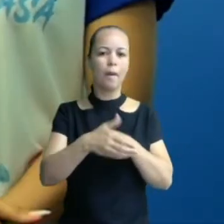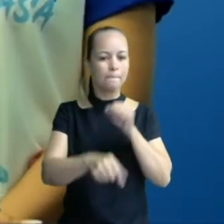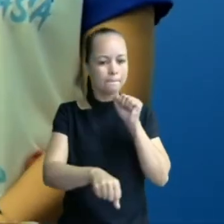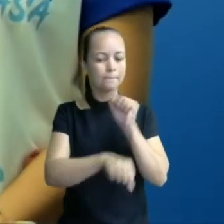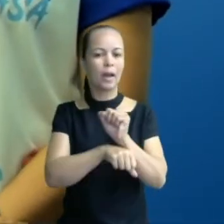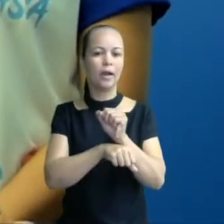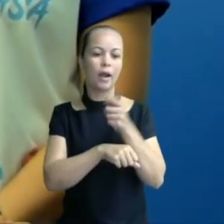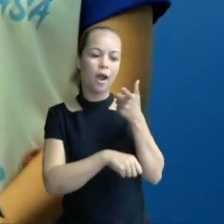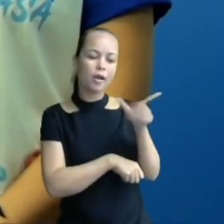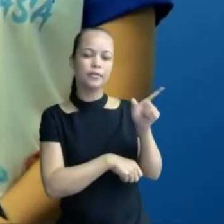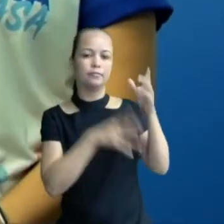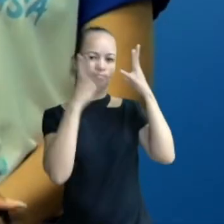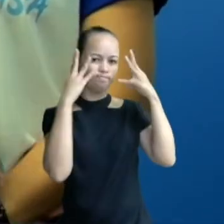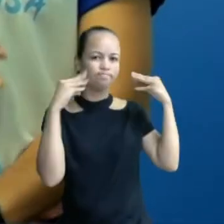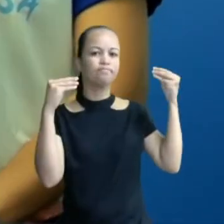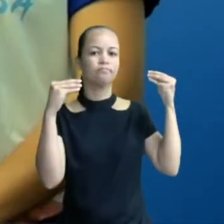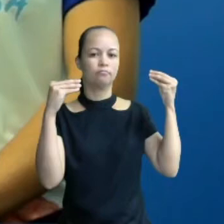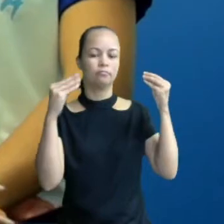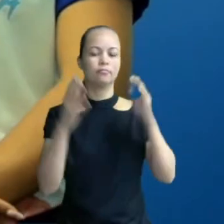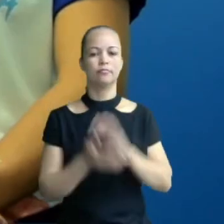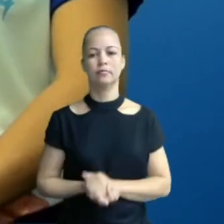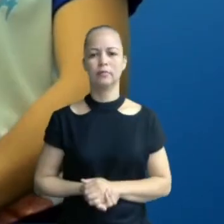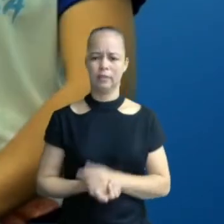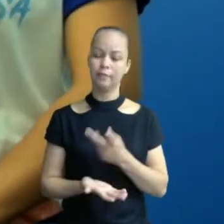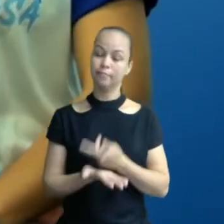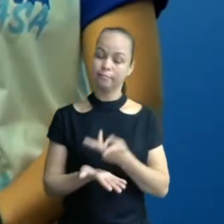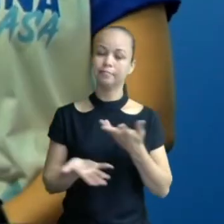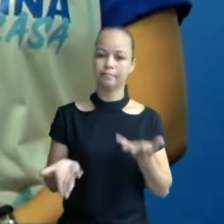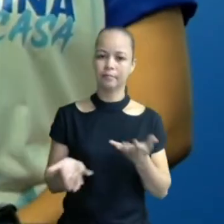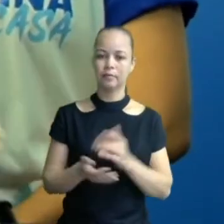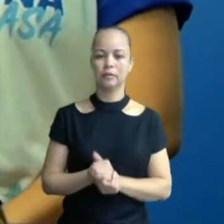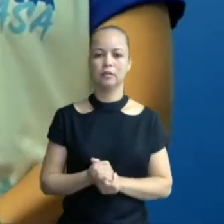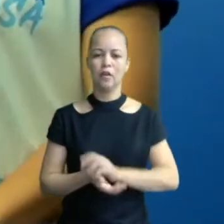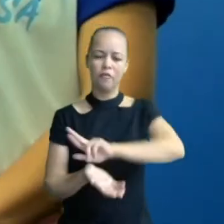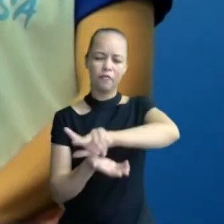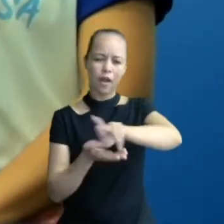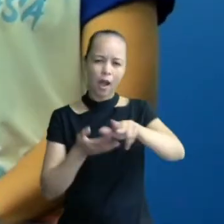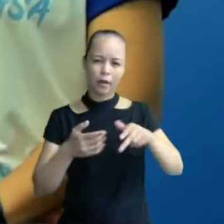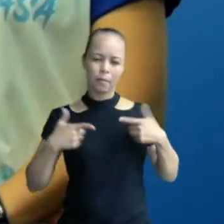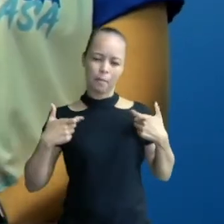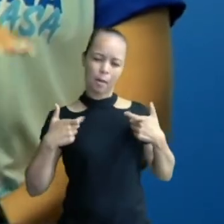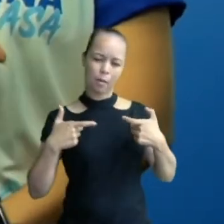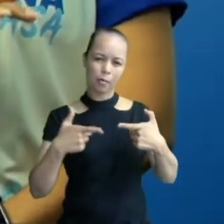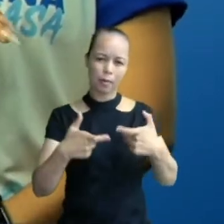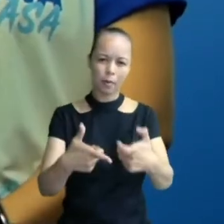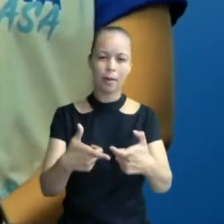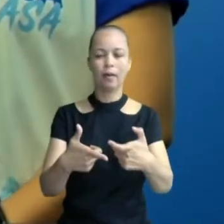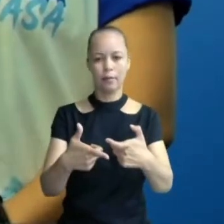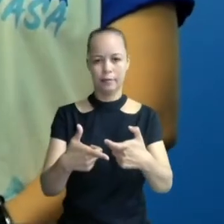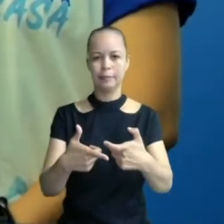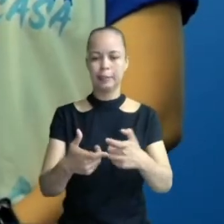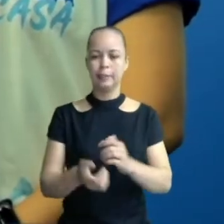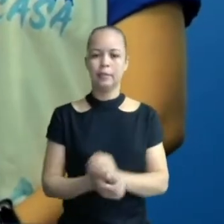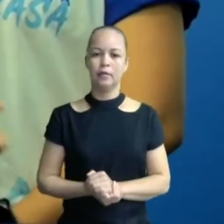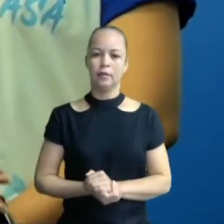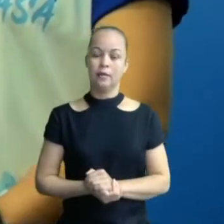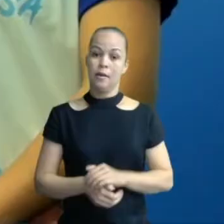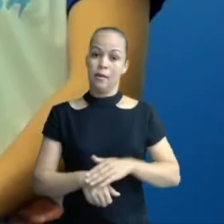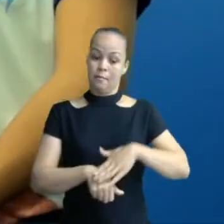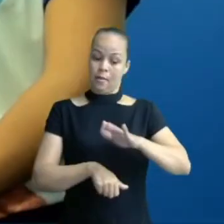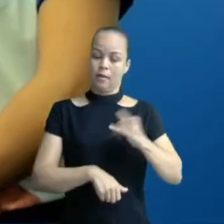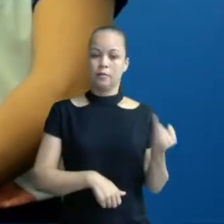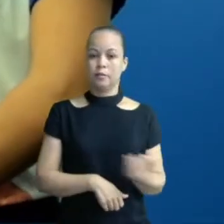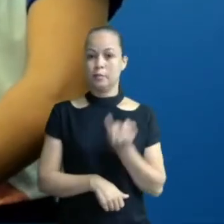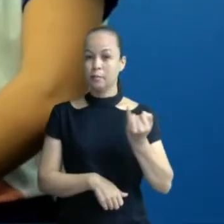combater esses holandeses. E foi o que aconteceu. Várias batalhas aconteceram, mas a mais importante,